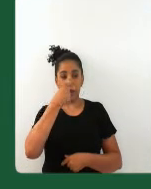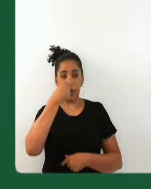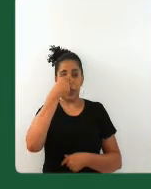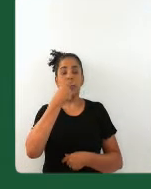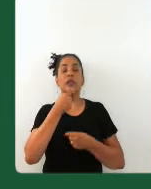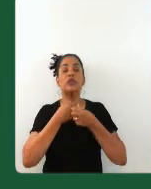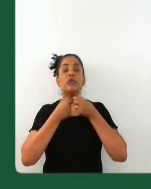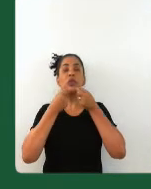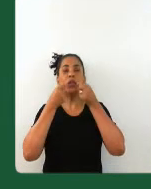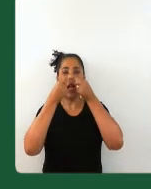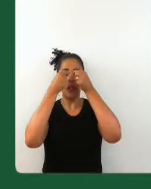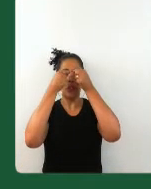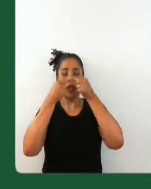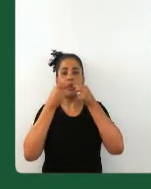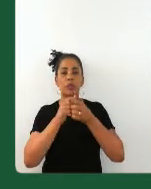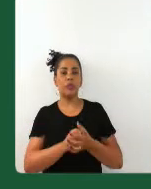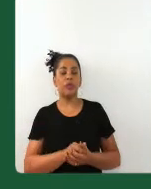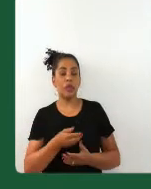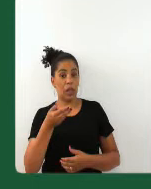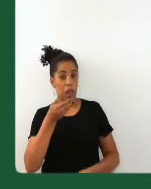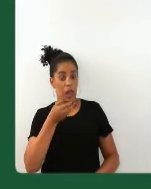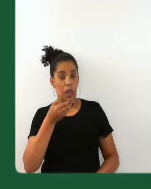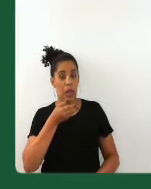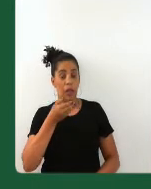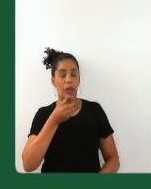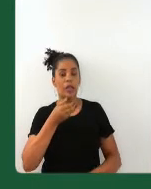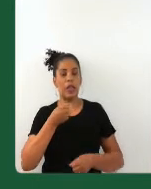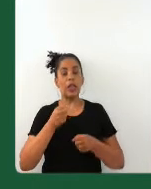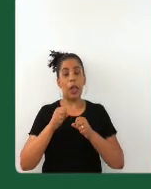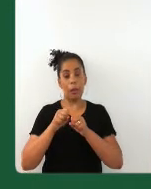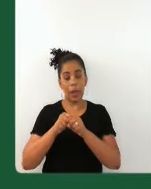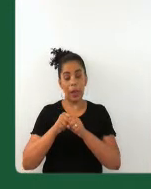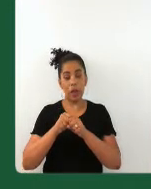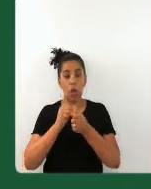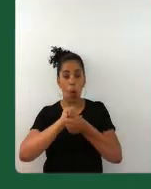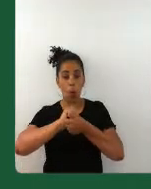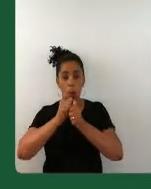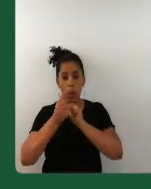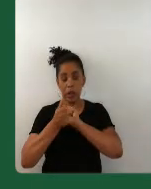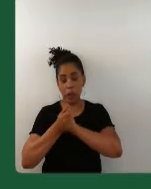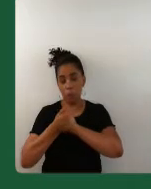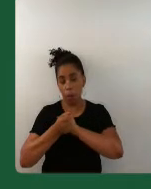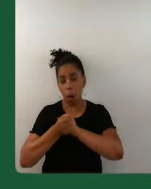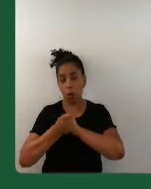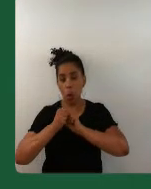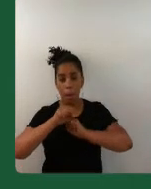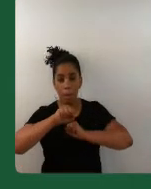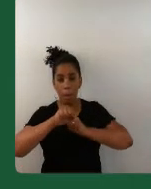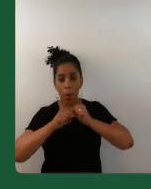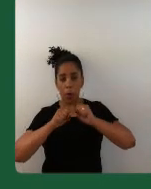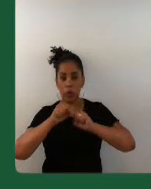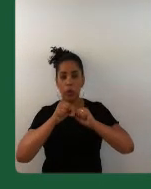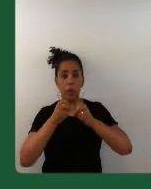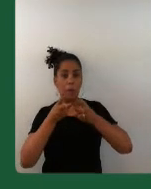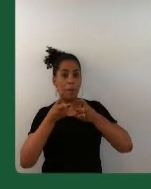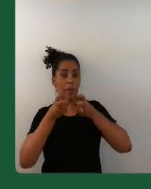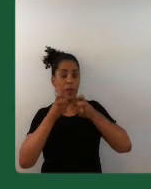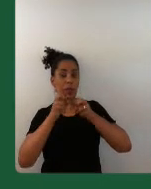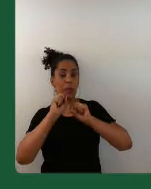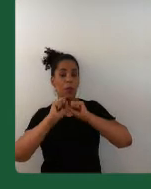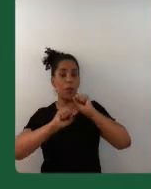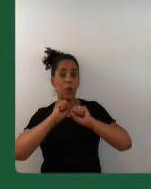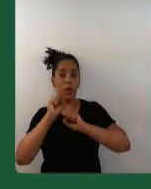esse paciente em si também era boxeador. Então, a gente consegue ver na foto superior